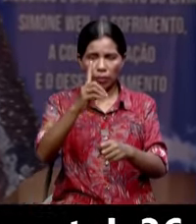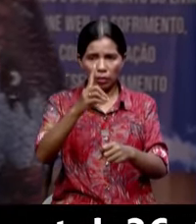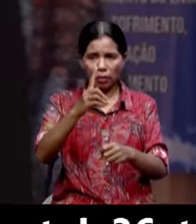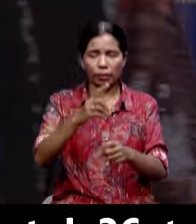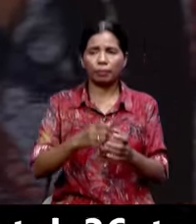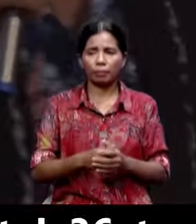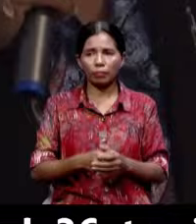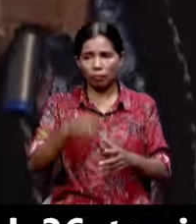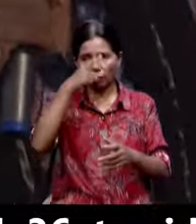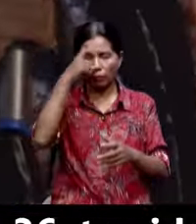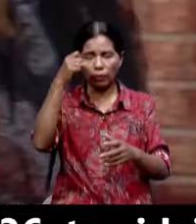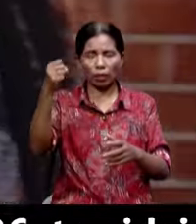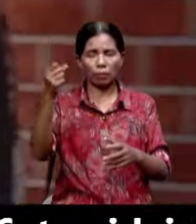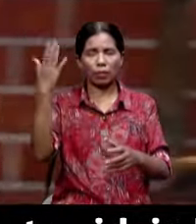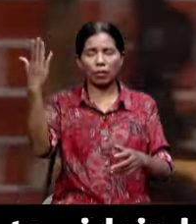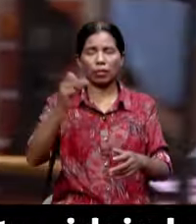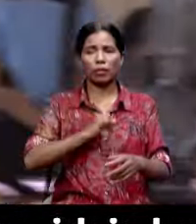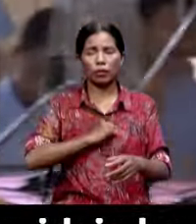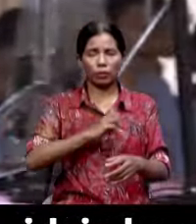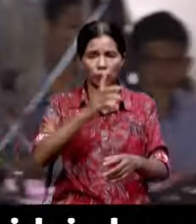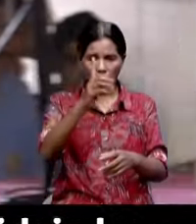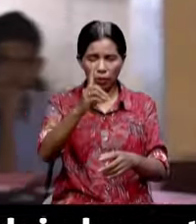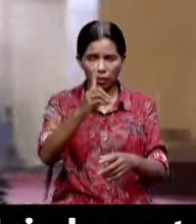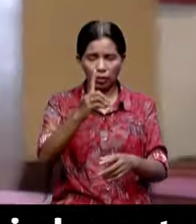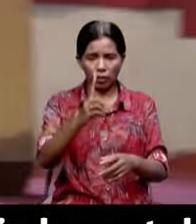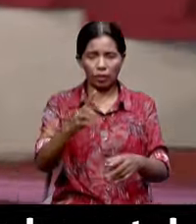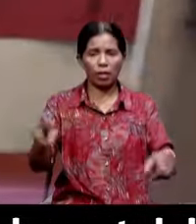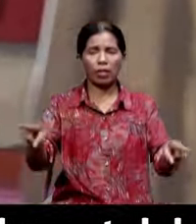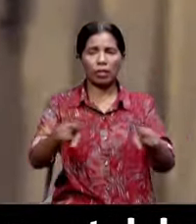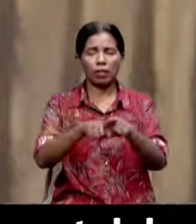também cevada, sem centro,